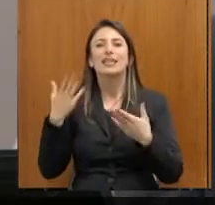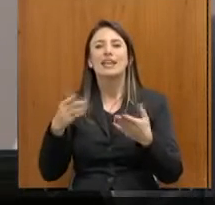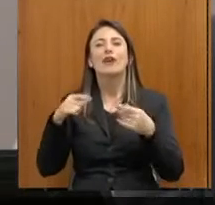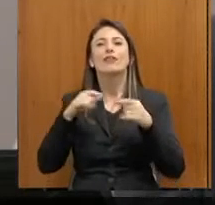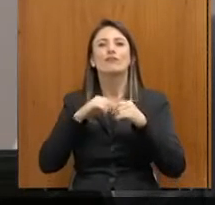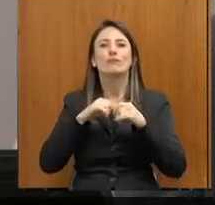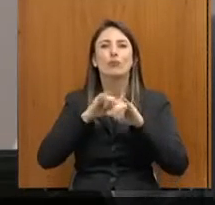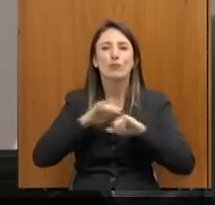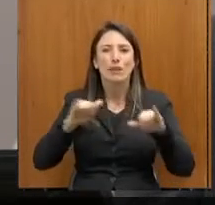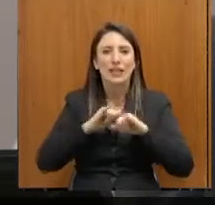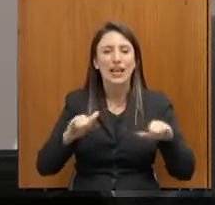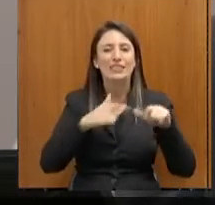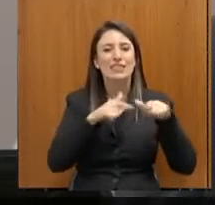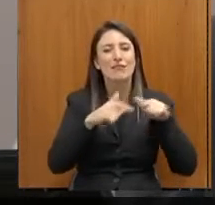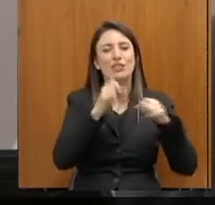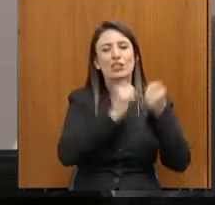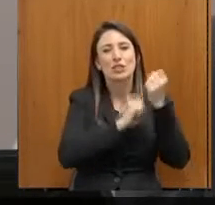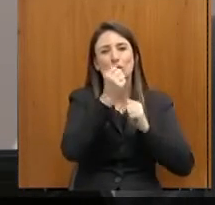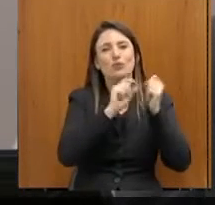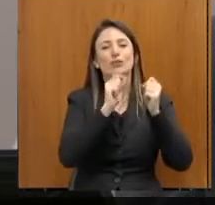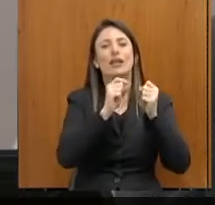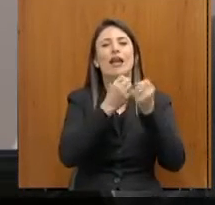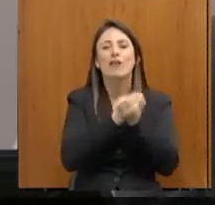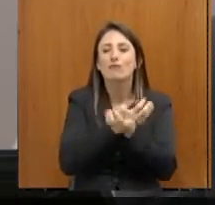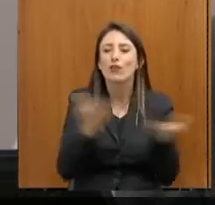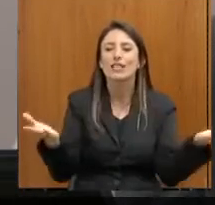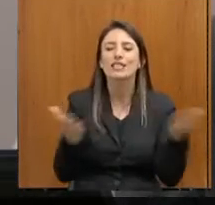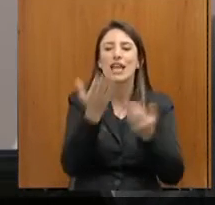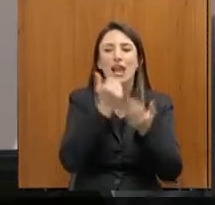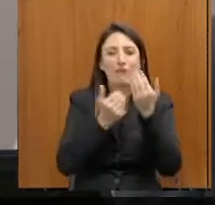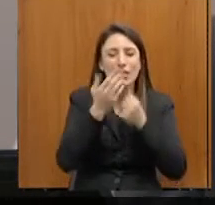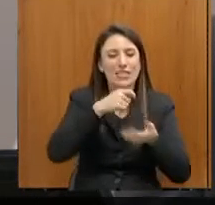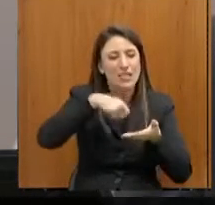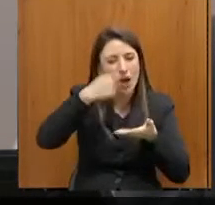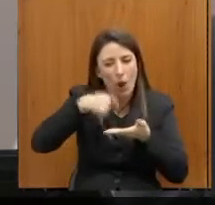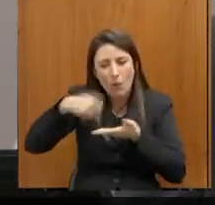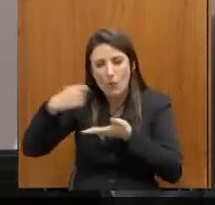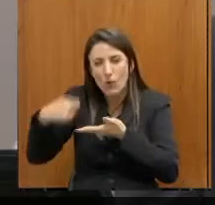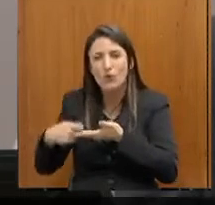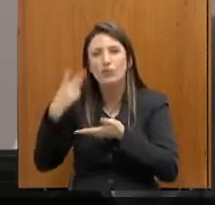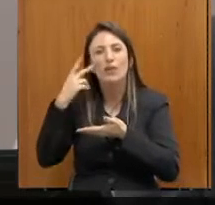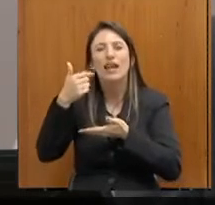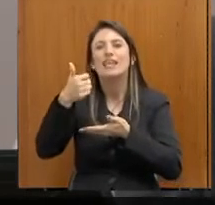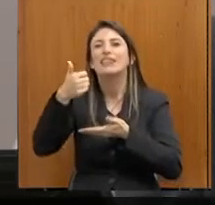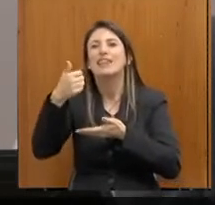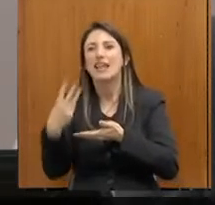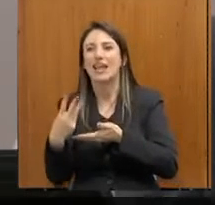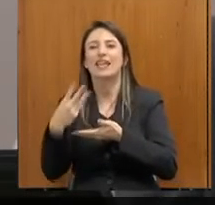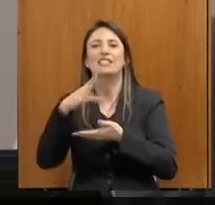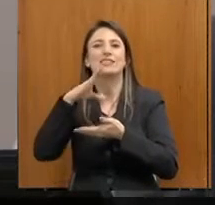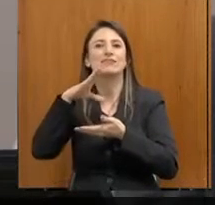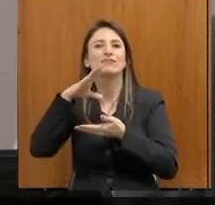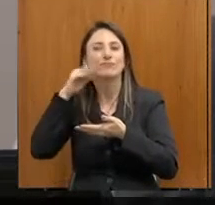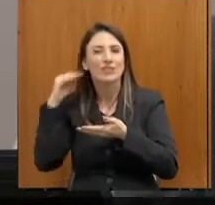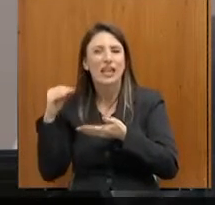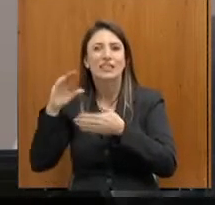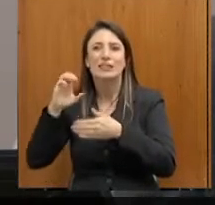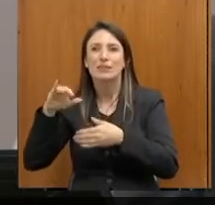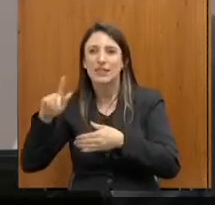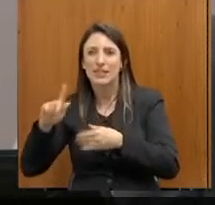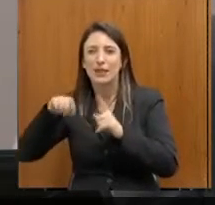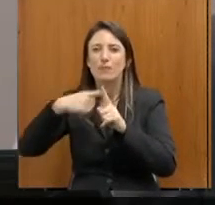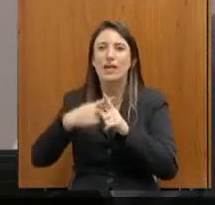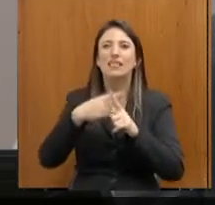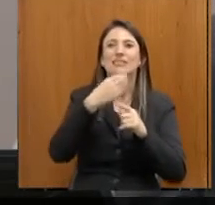Vista social de hein e para fornecer refeições almoço para 13 diretores a Cemig mas sem secretárias executivas em